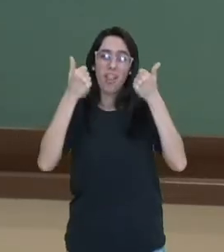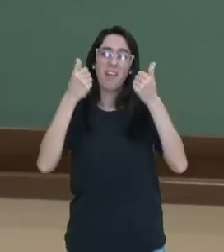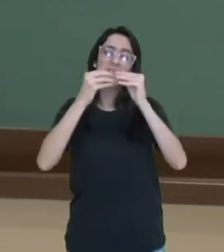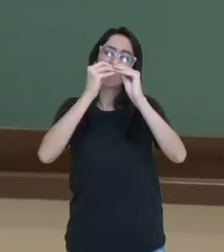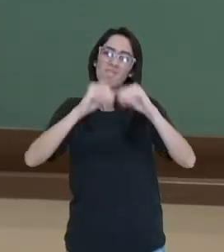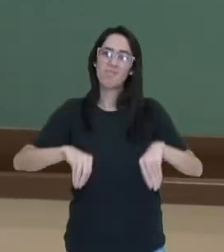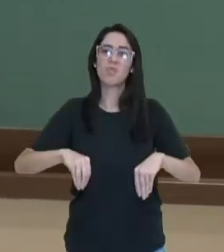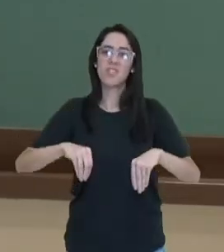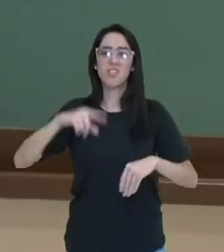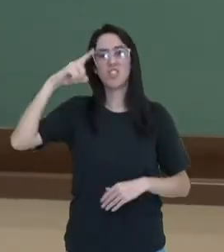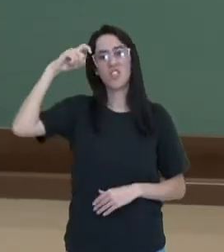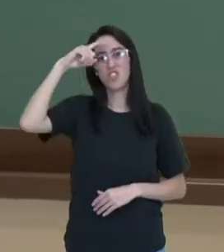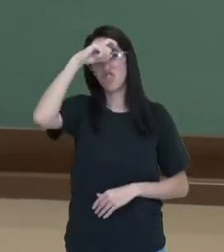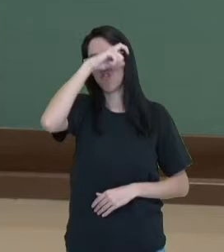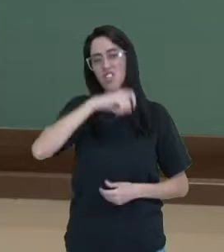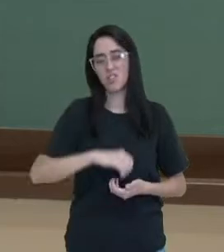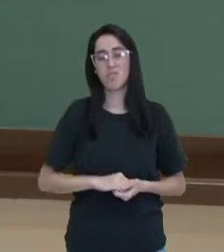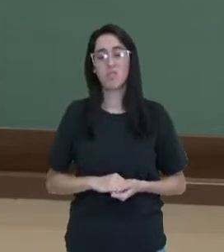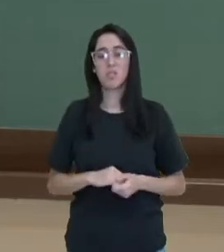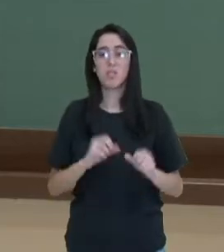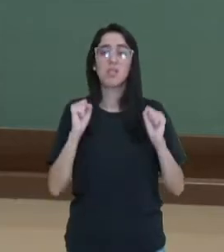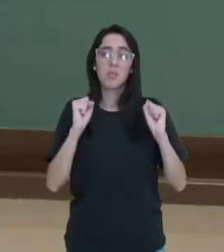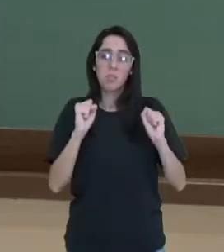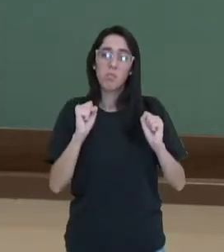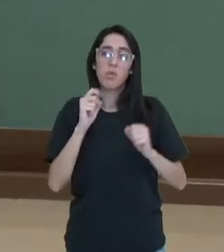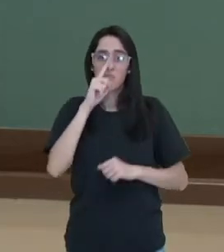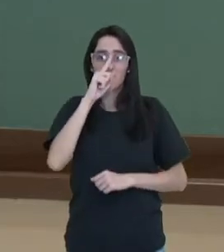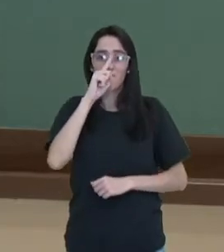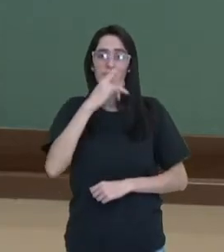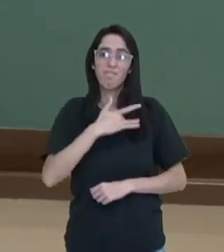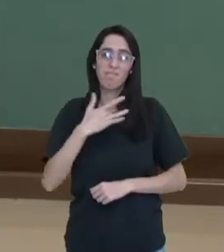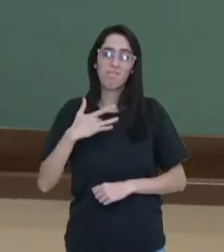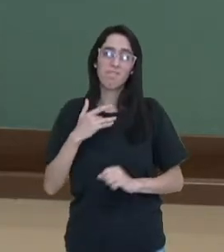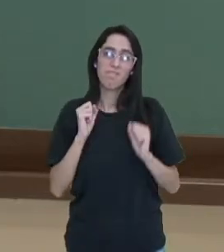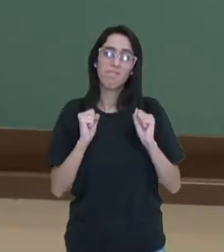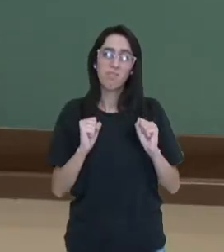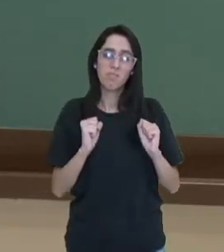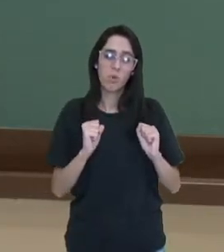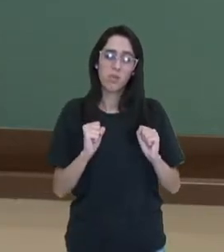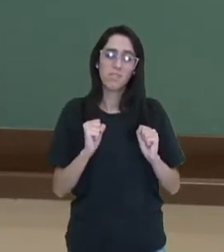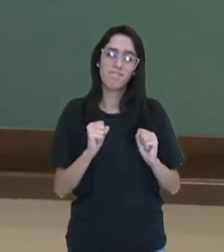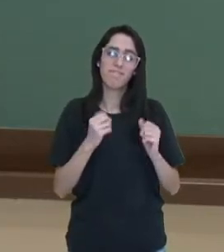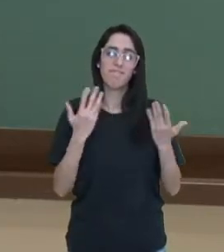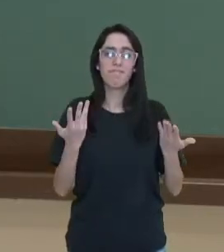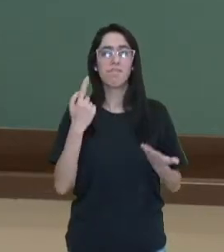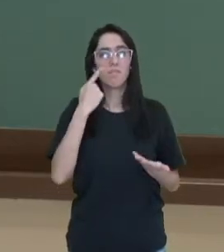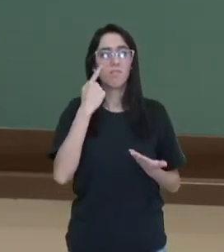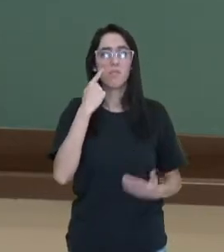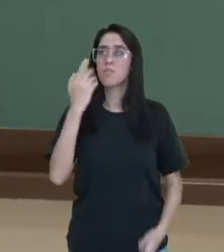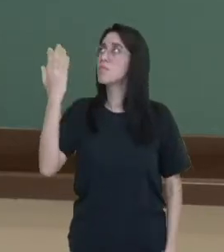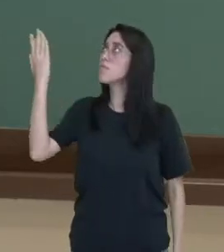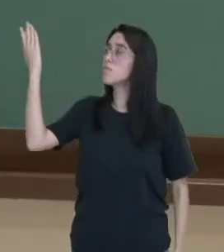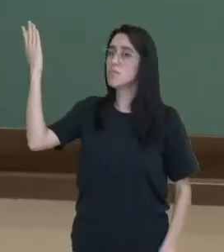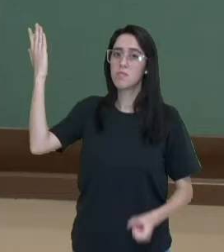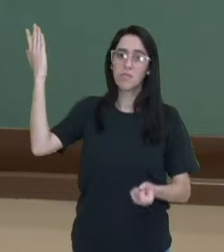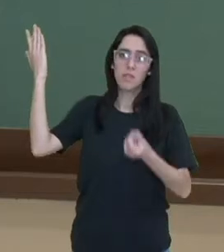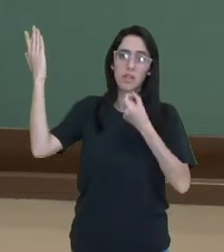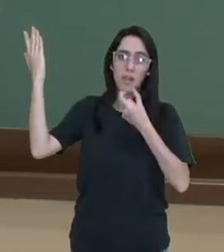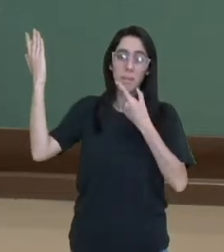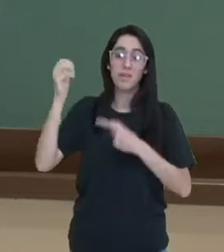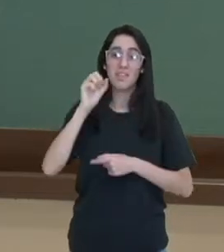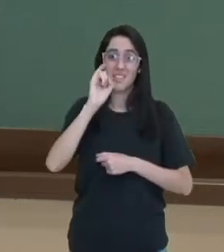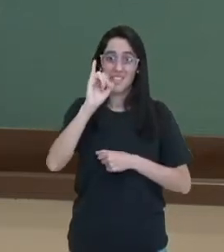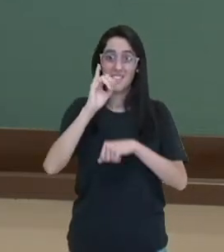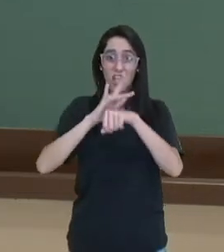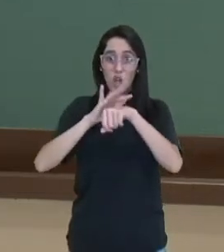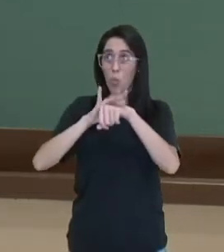da pessoa, né? Do indivíduo. Pode oferecer risco à saúde, né? Então, aqui tem uma medicação, porque se você tem uma doença